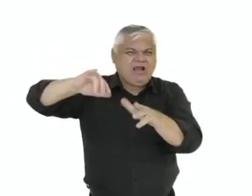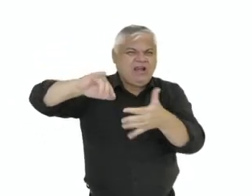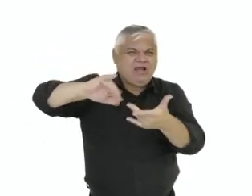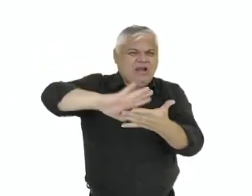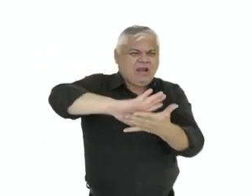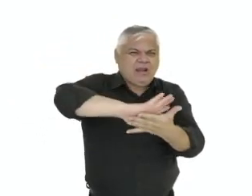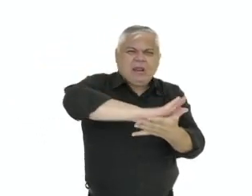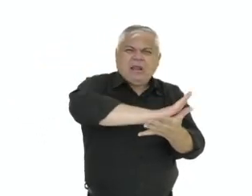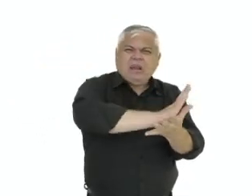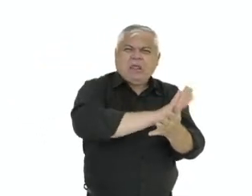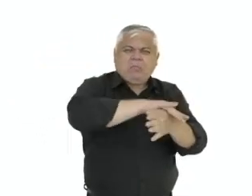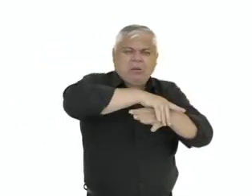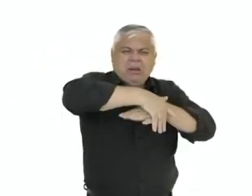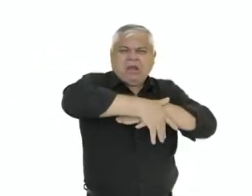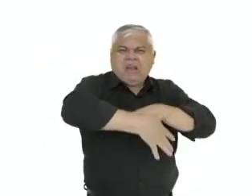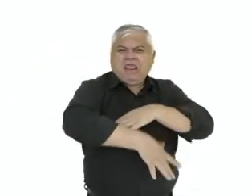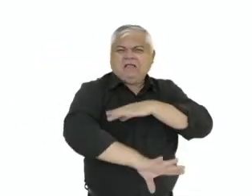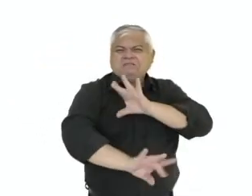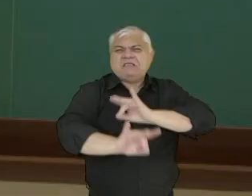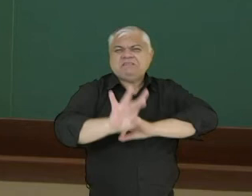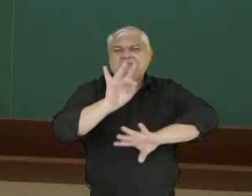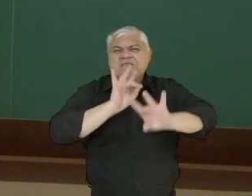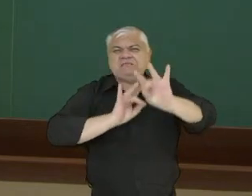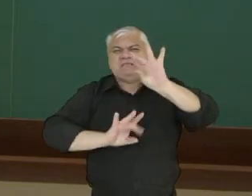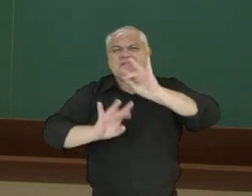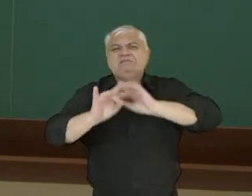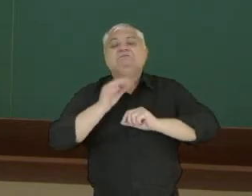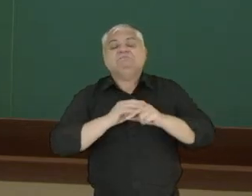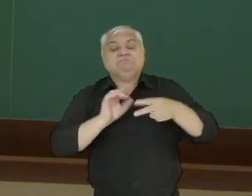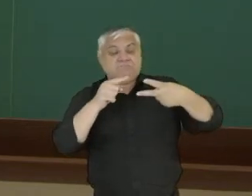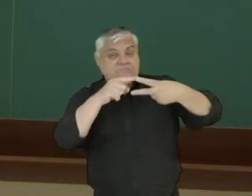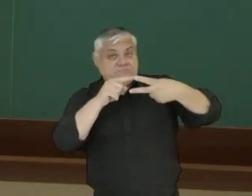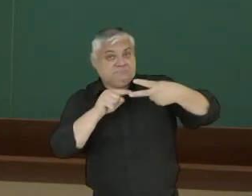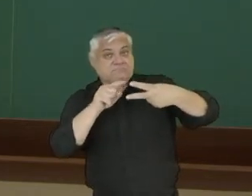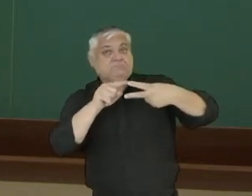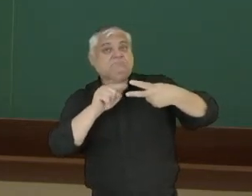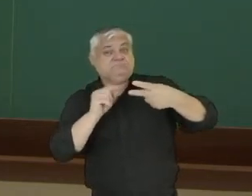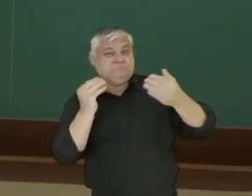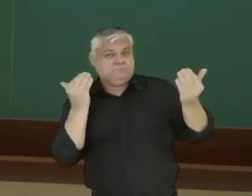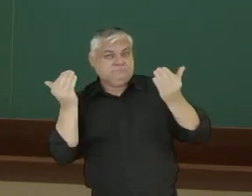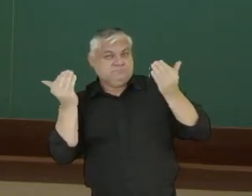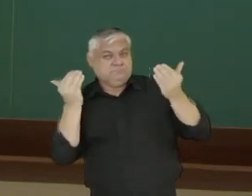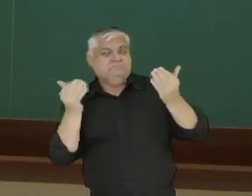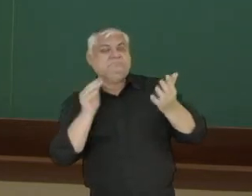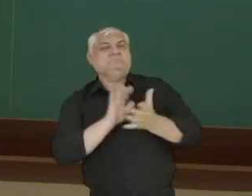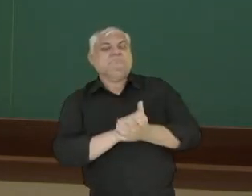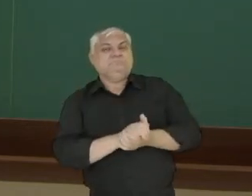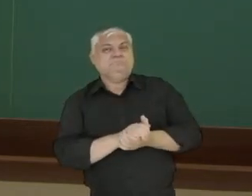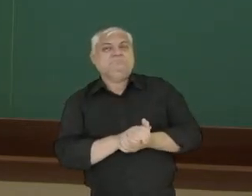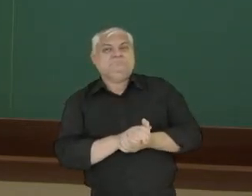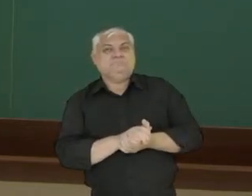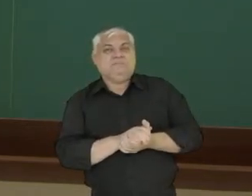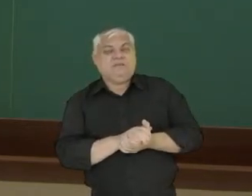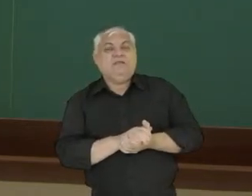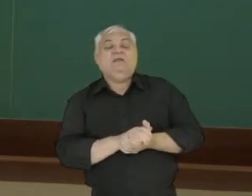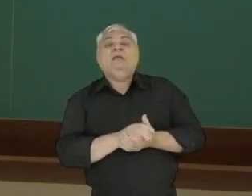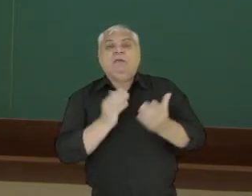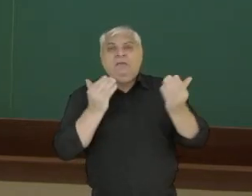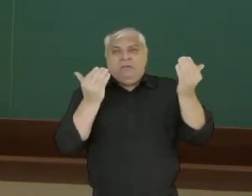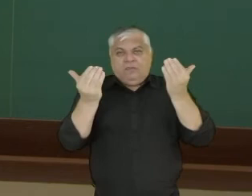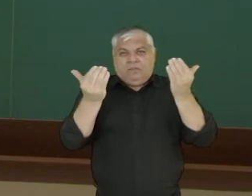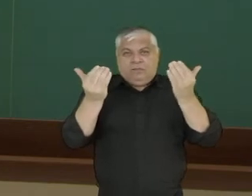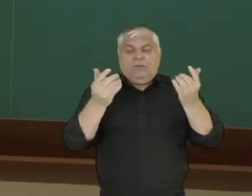pode ser muito bem visto nessas duas imagens, nesse comparativo. E esse comparativo também